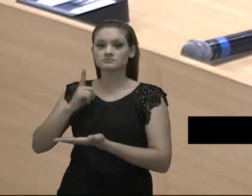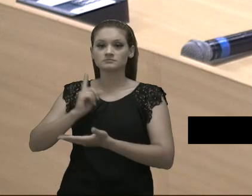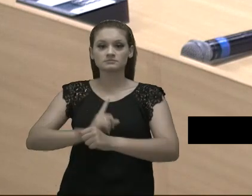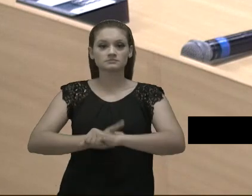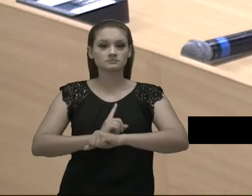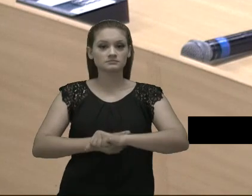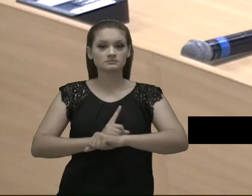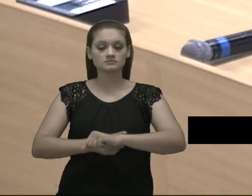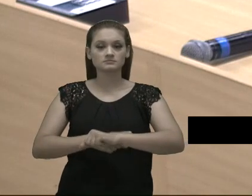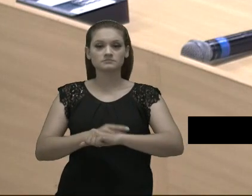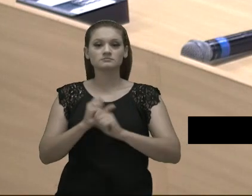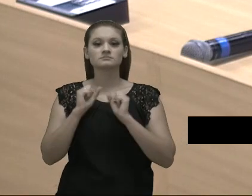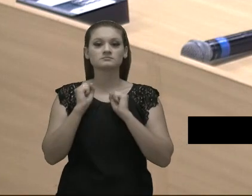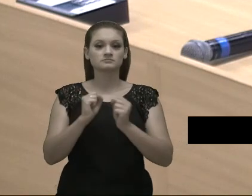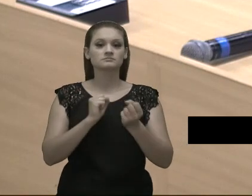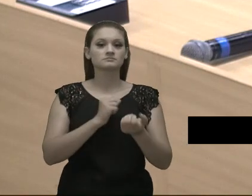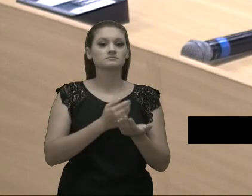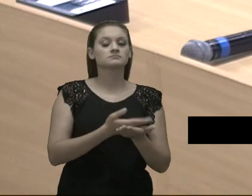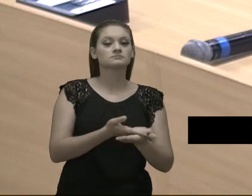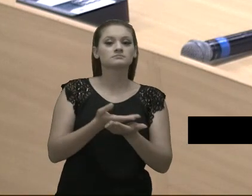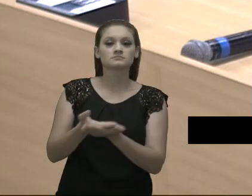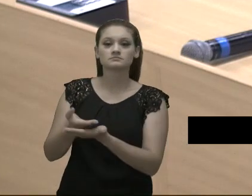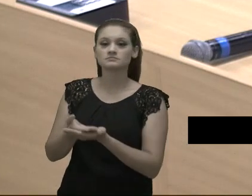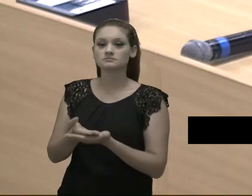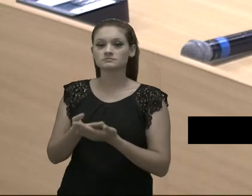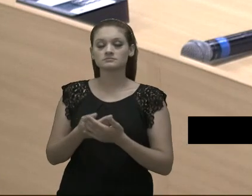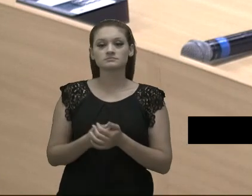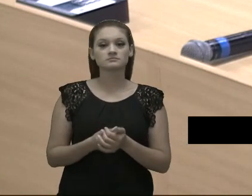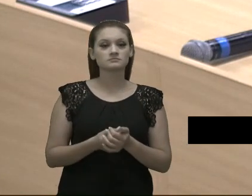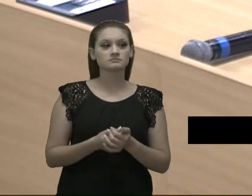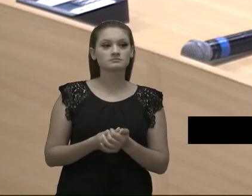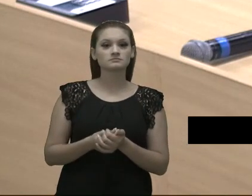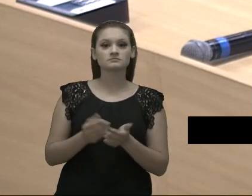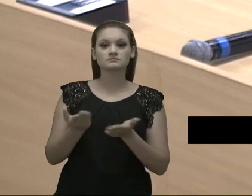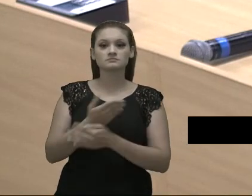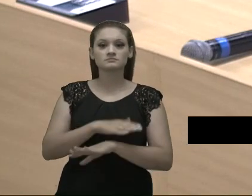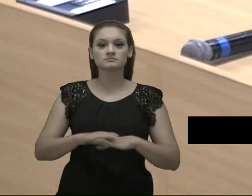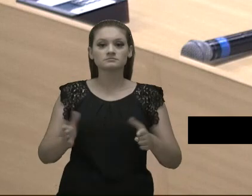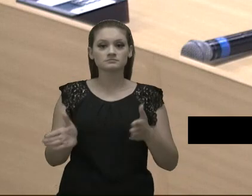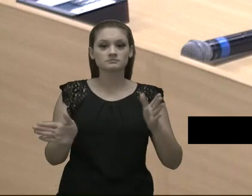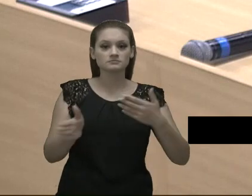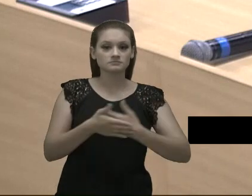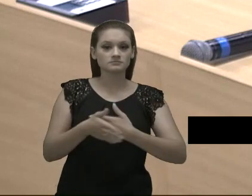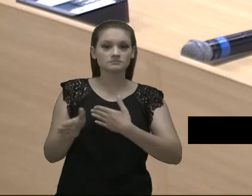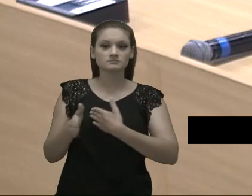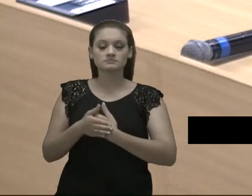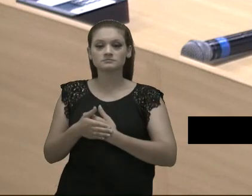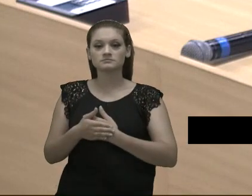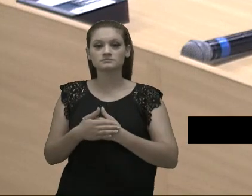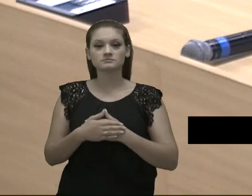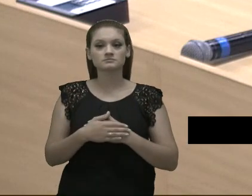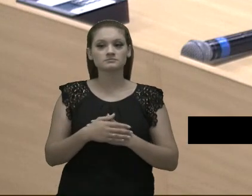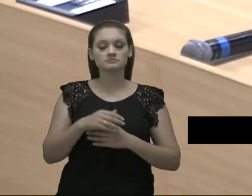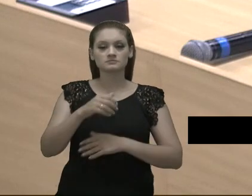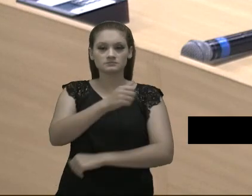horário para a gente poder entregar as provas. Aí, conforme foram terminando, a gente fechava o malote,